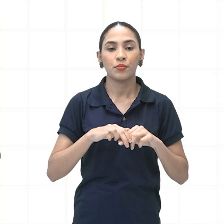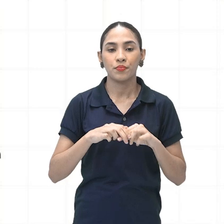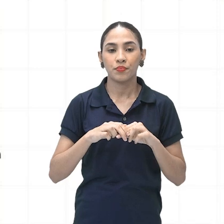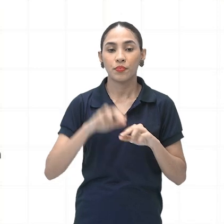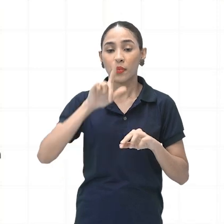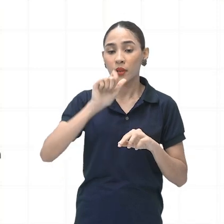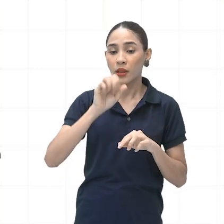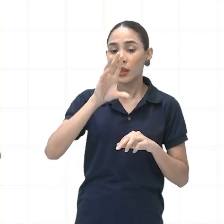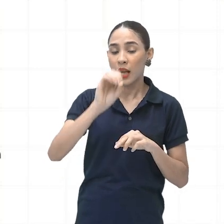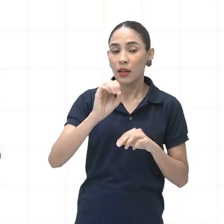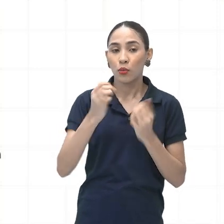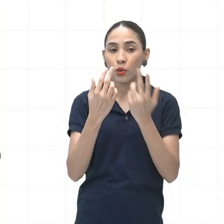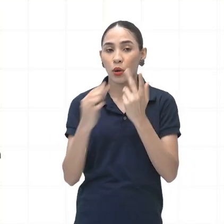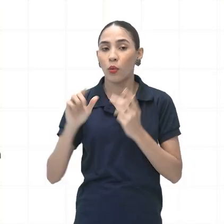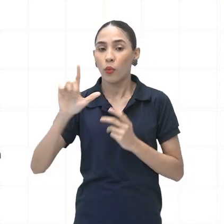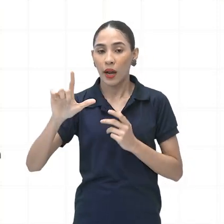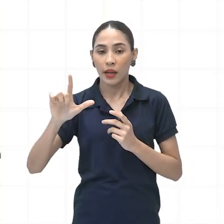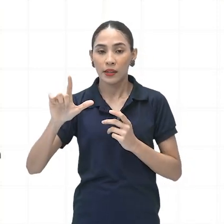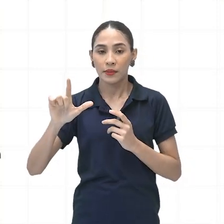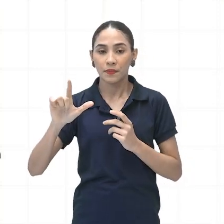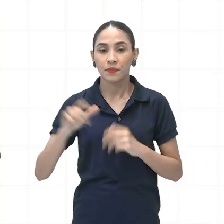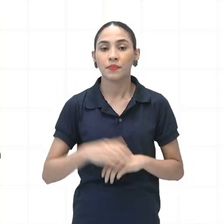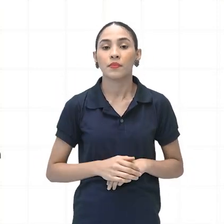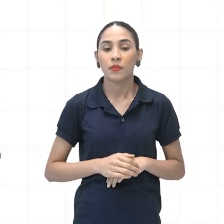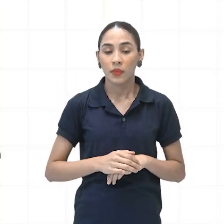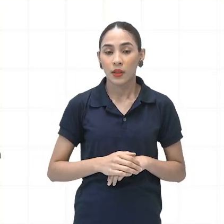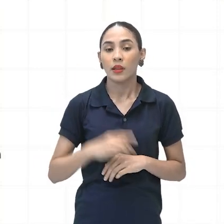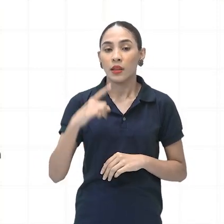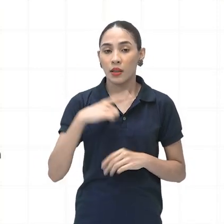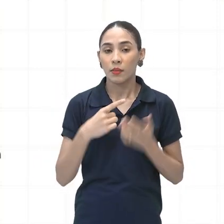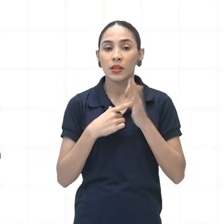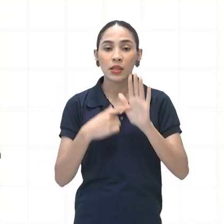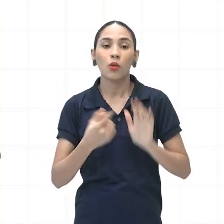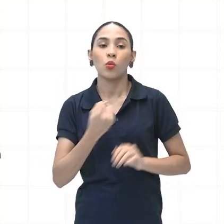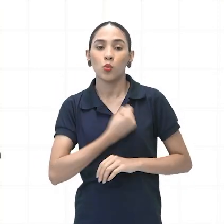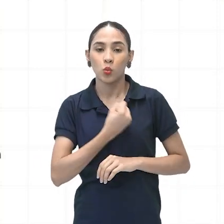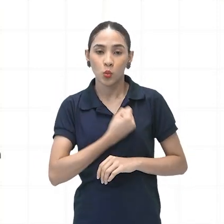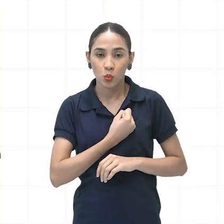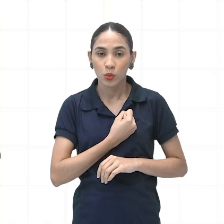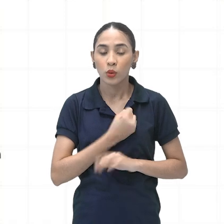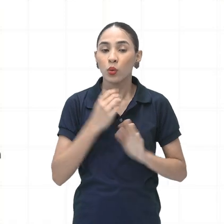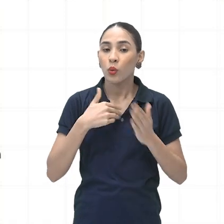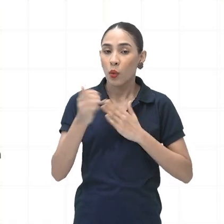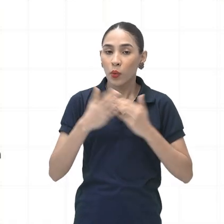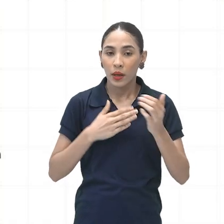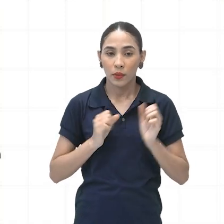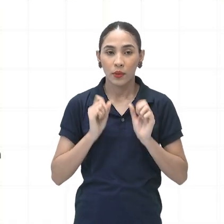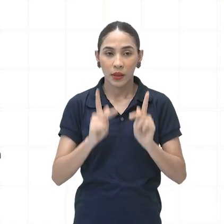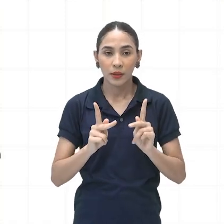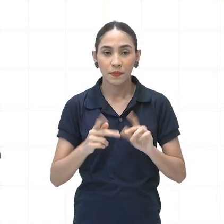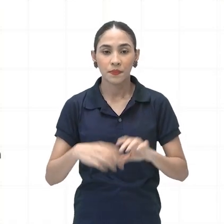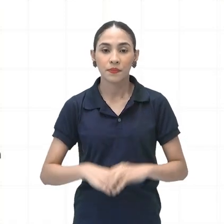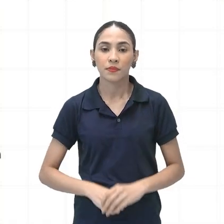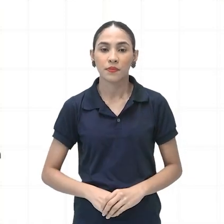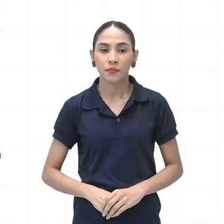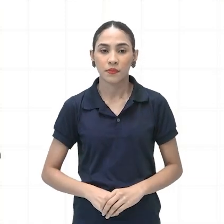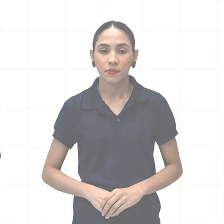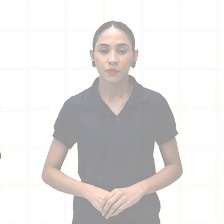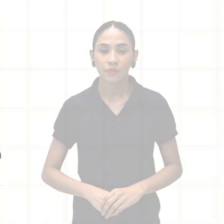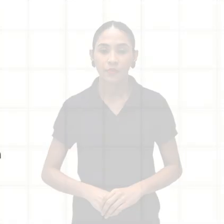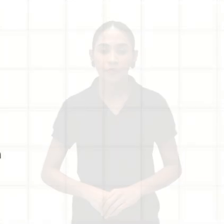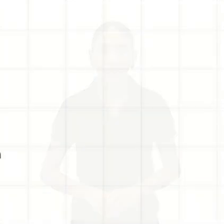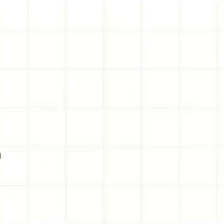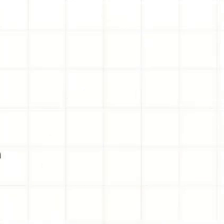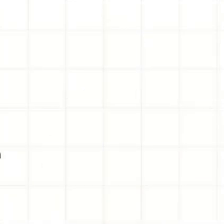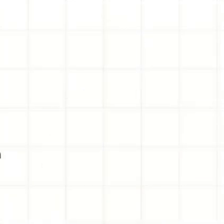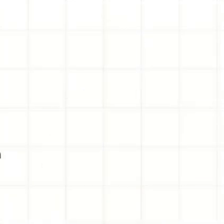medidas de L, né? Essa letra L está representando um número qualquer, certo? E a diagonal?